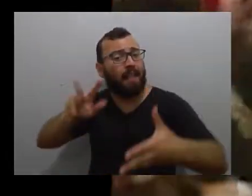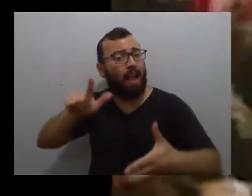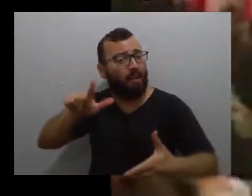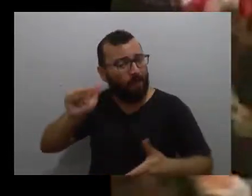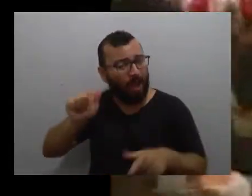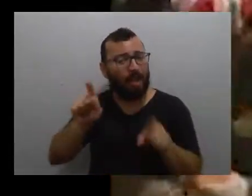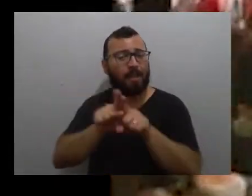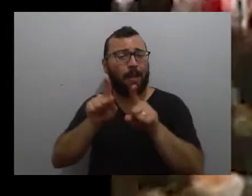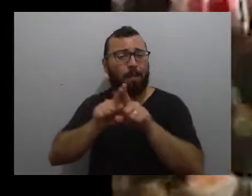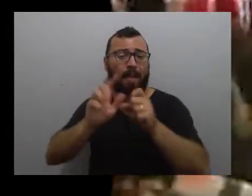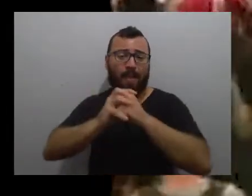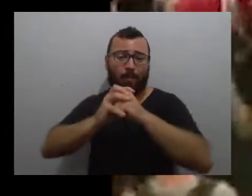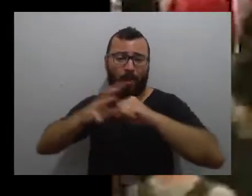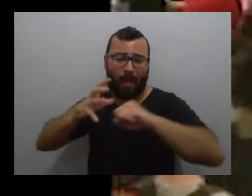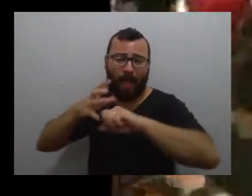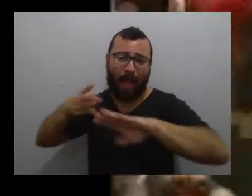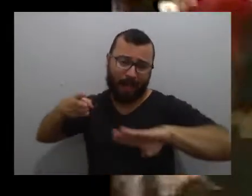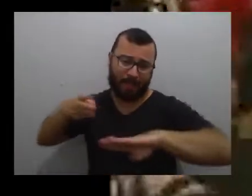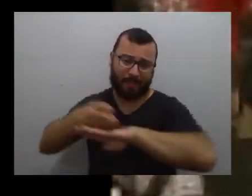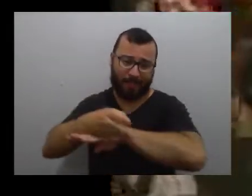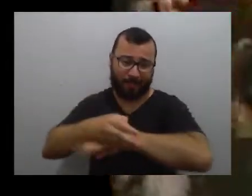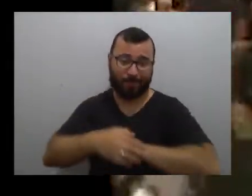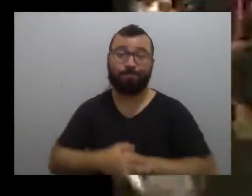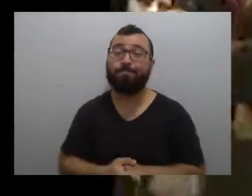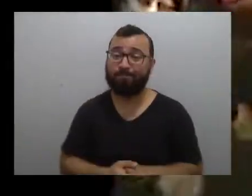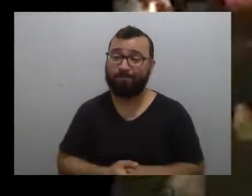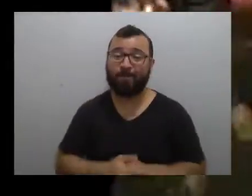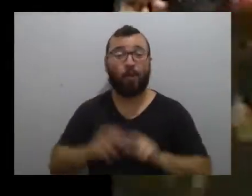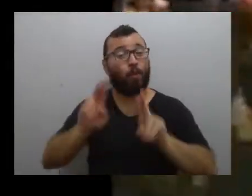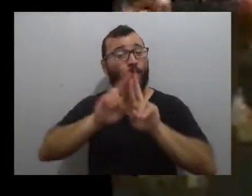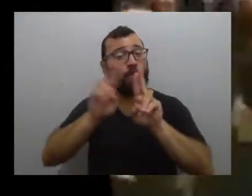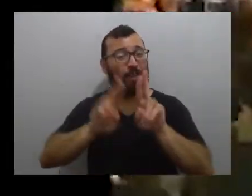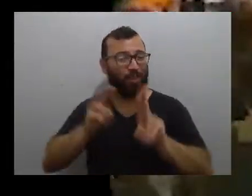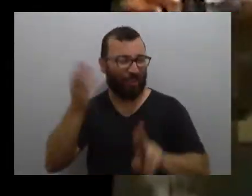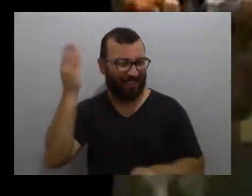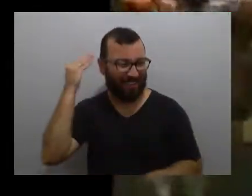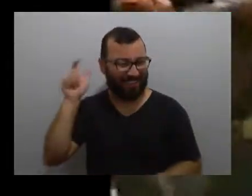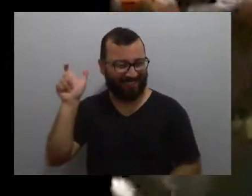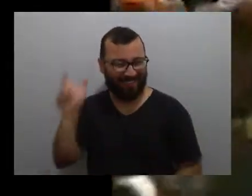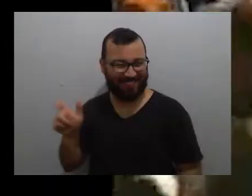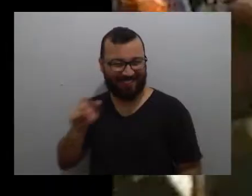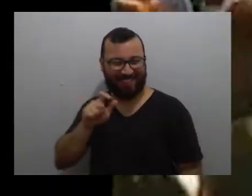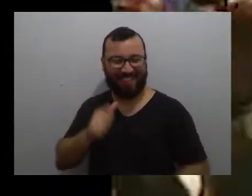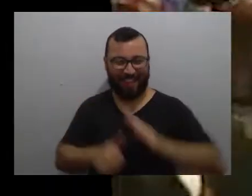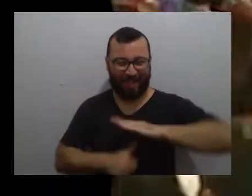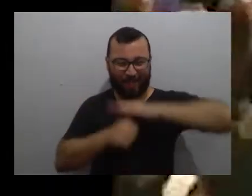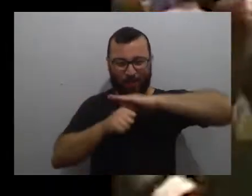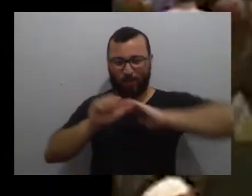Senhores conselheiros, aproximem-se. Os conselheiros que desejarem votar pelo parecer do